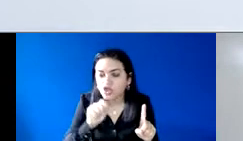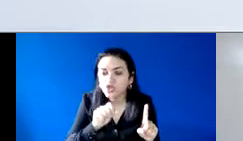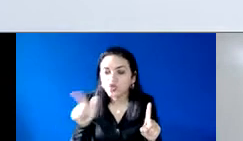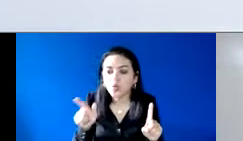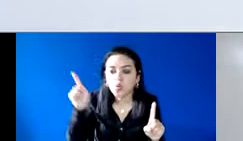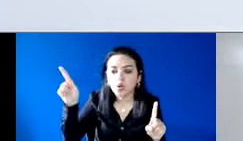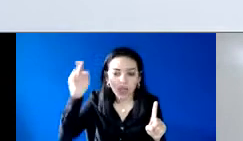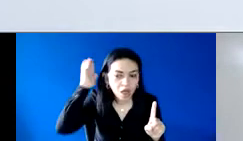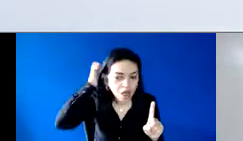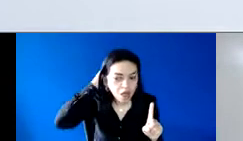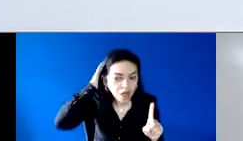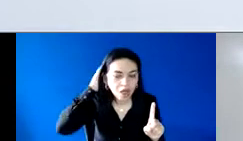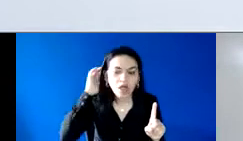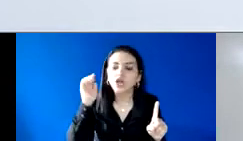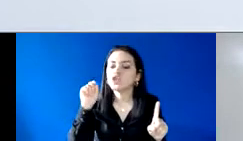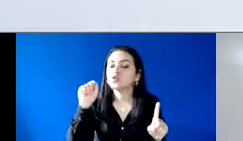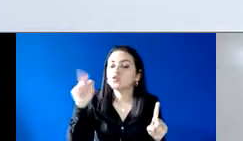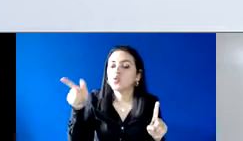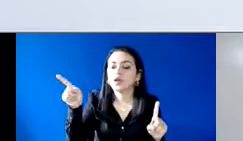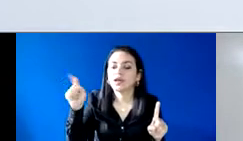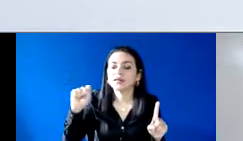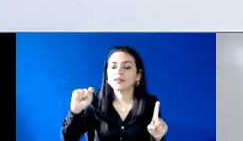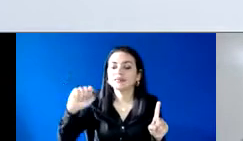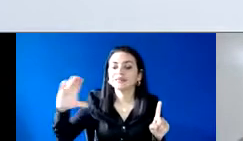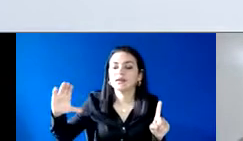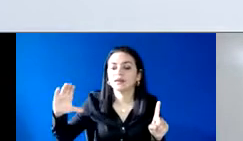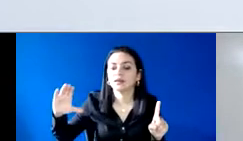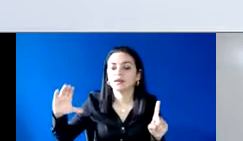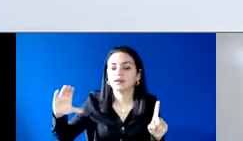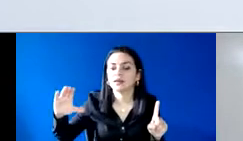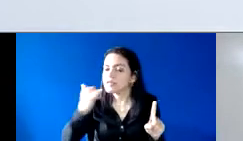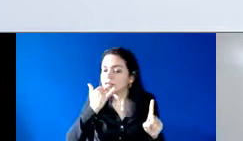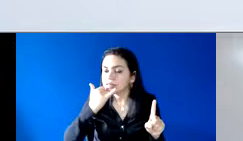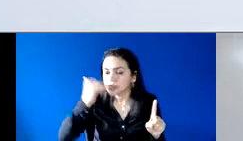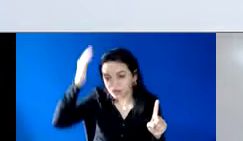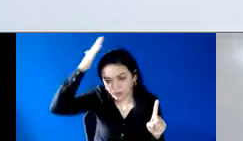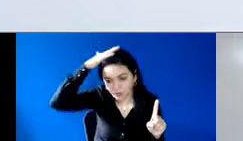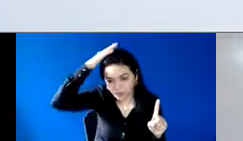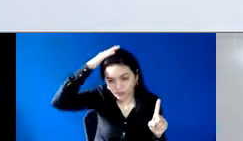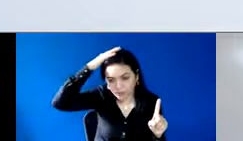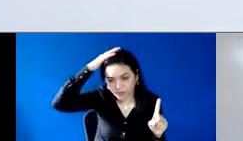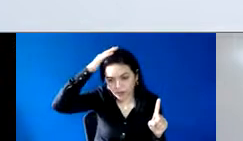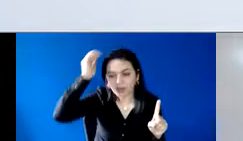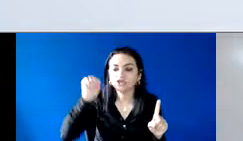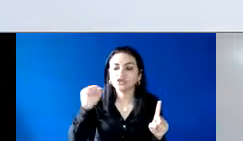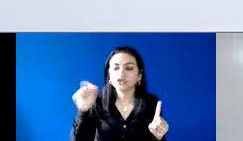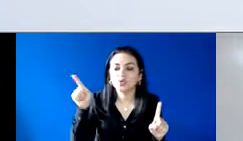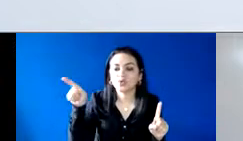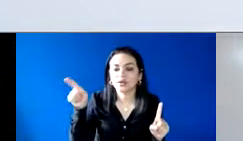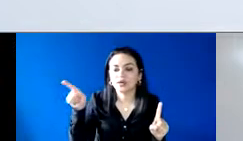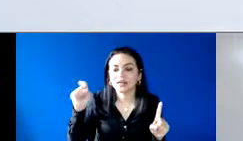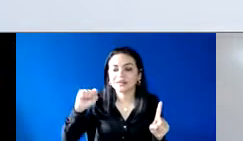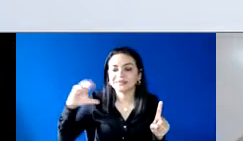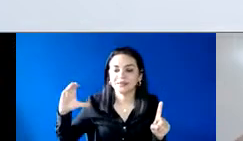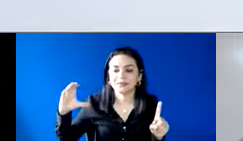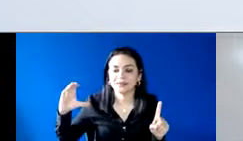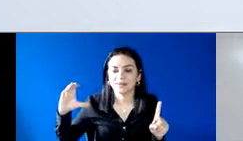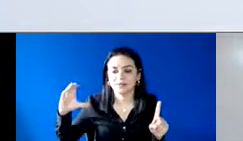Catarina. Isso não aconteceu com elas, mas aconteceu com a minha avó, também para eu não me esquecer disso nunca, né? E qual é o